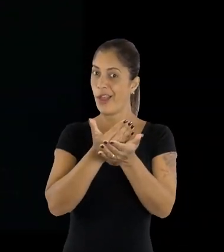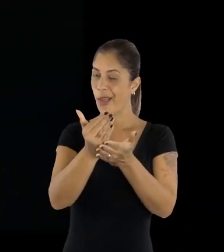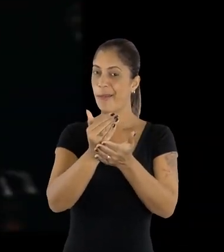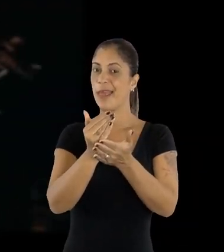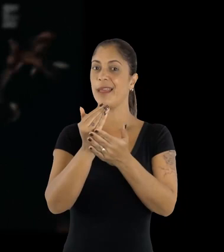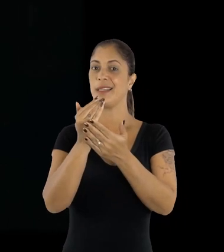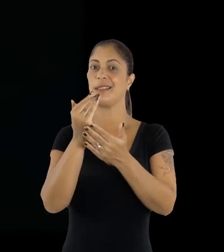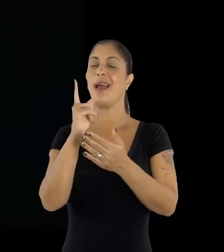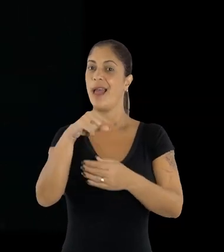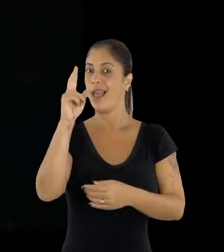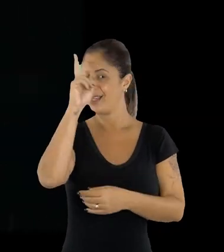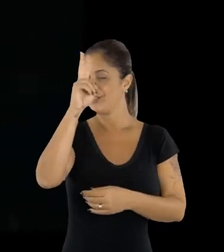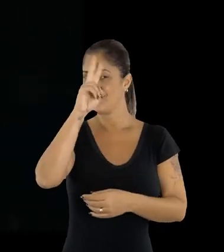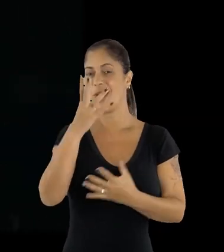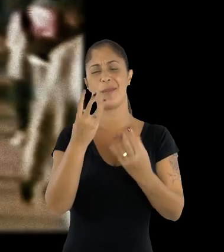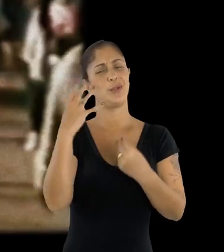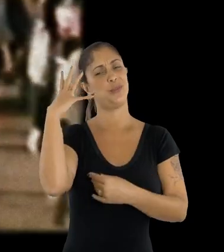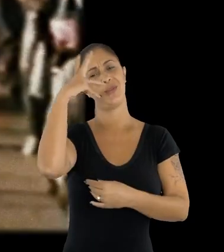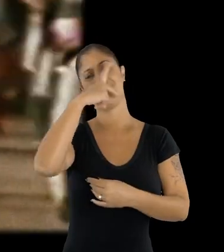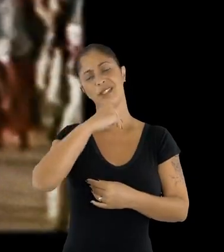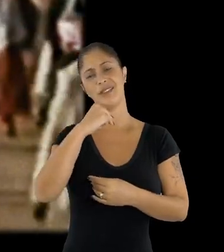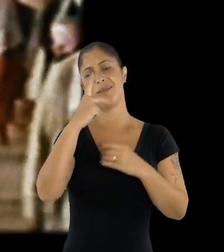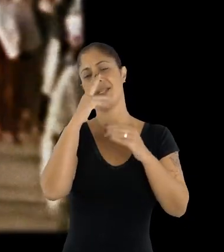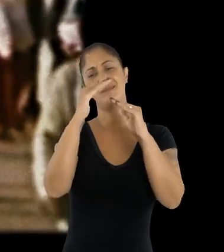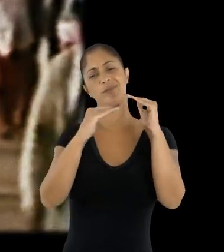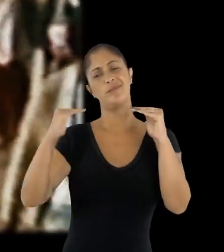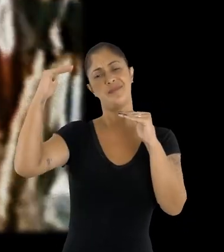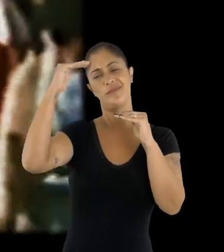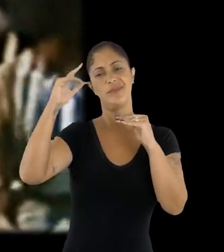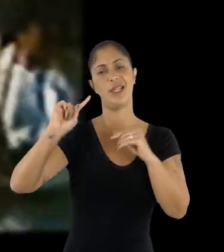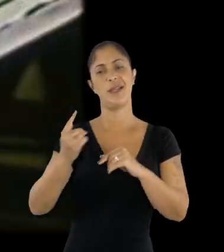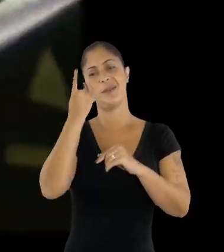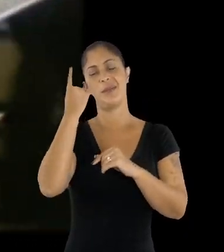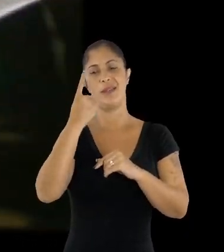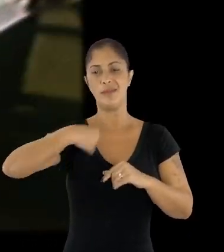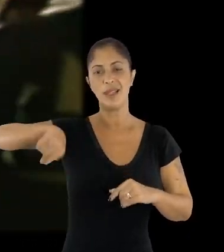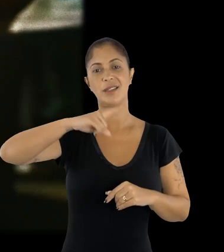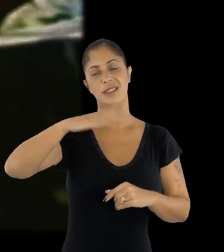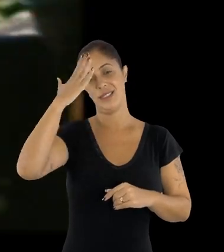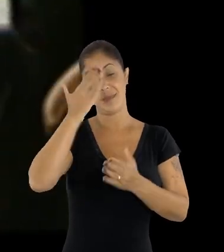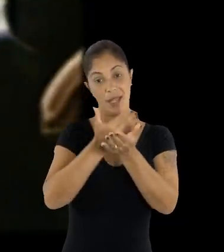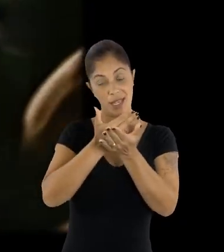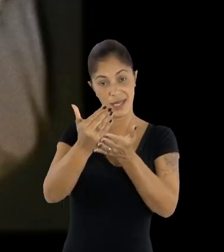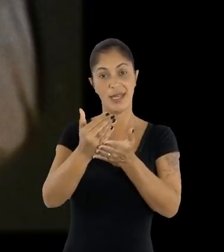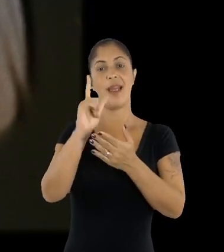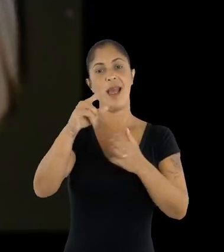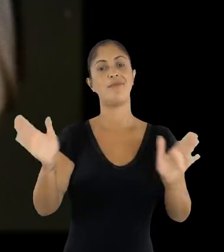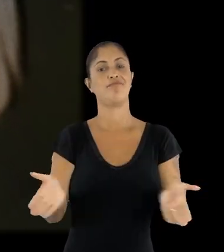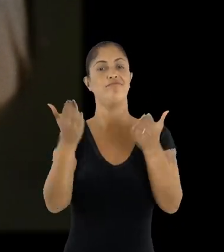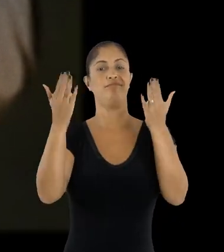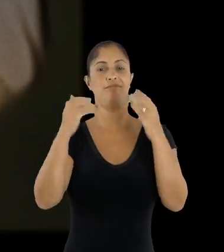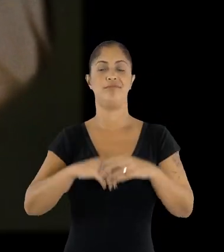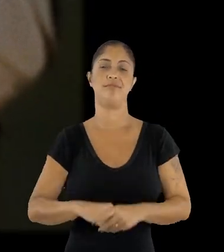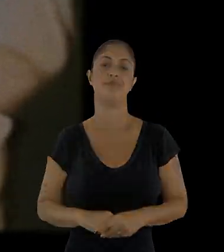verdade, era o início de uma história muito bonita e muito superior aos primeiros cálculos da gente que dava início